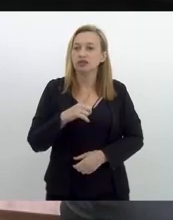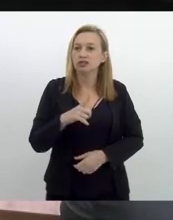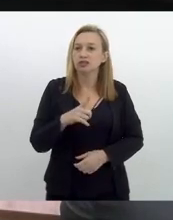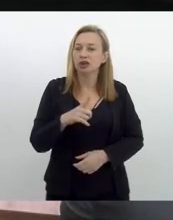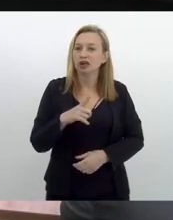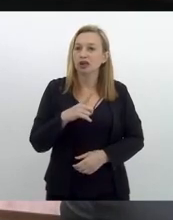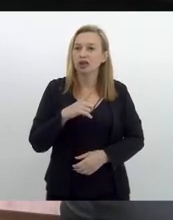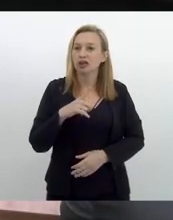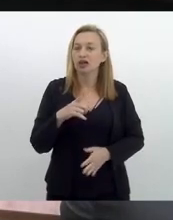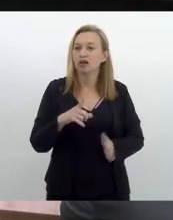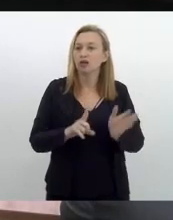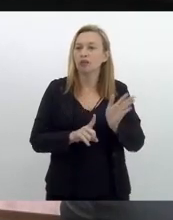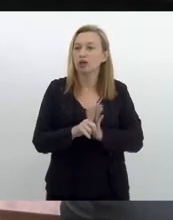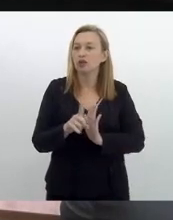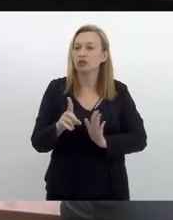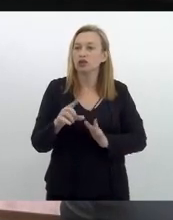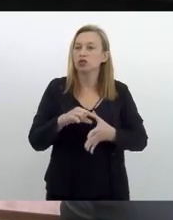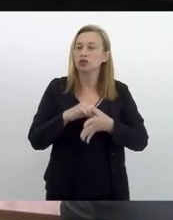Deputada Marta.